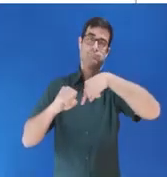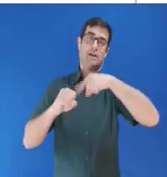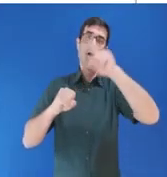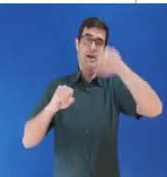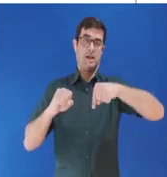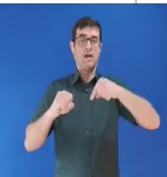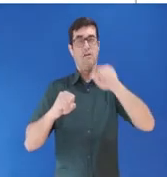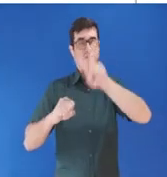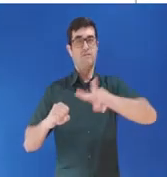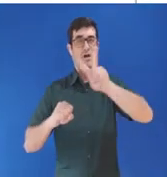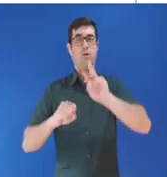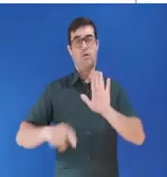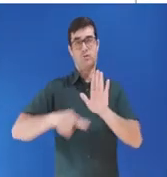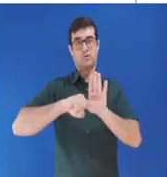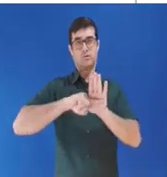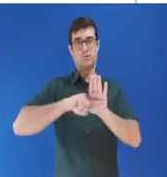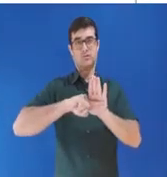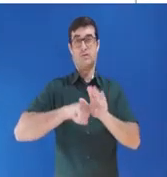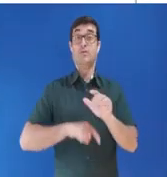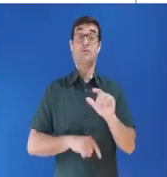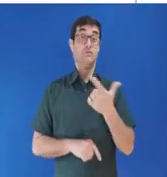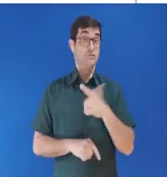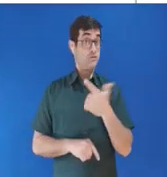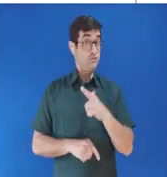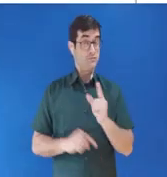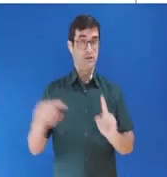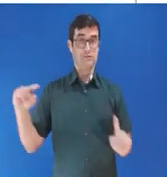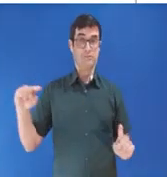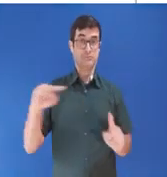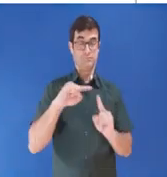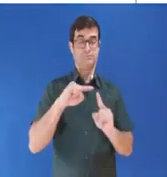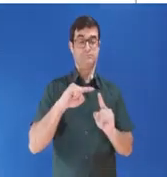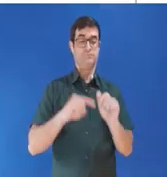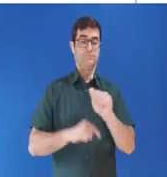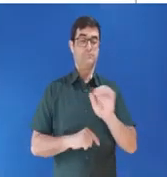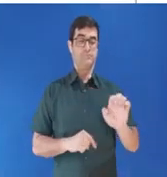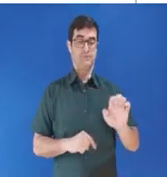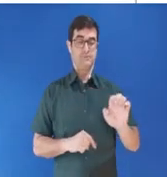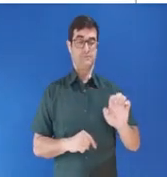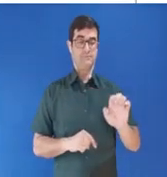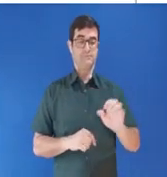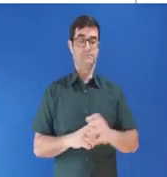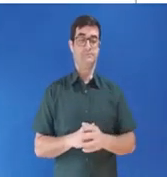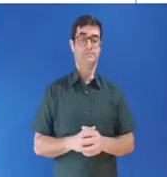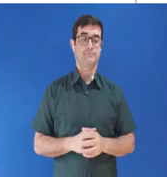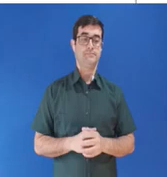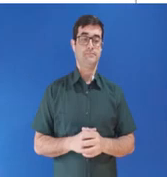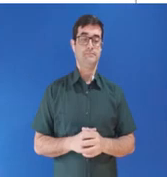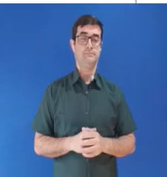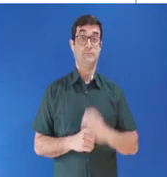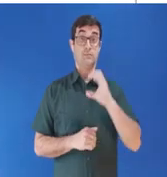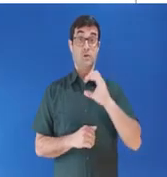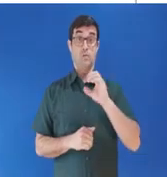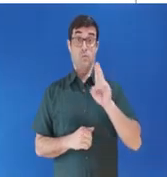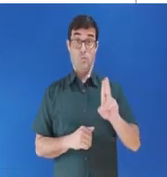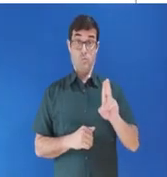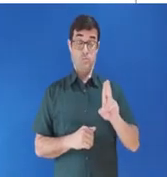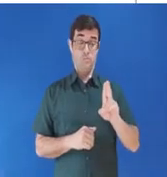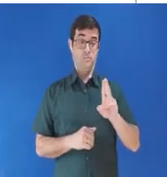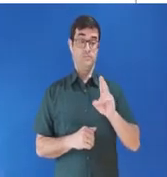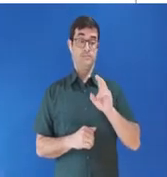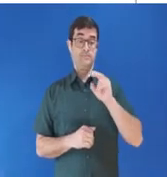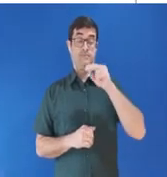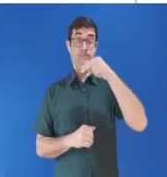tem afinidade eletrônica comparado com esse aqui. O cobre e o zinco ocorre a mesma